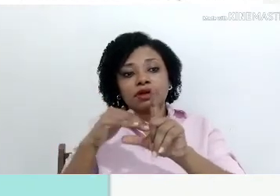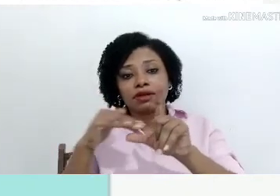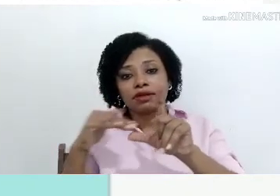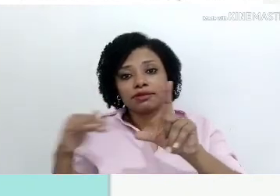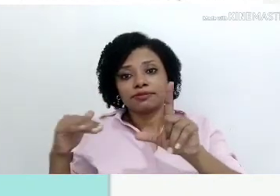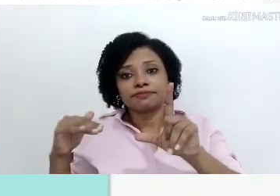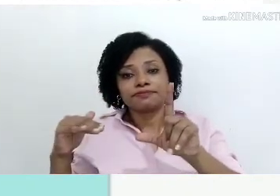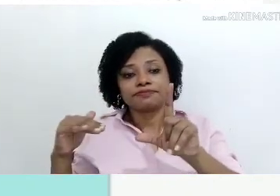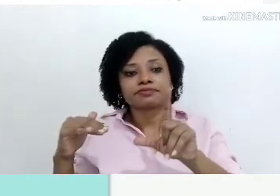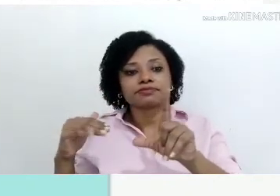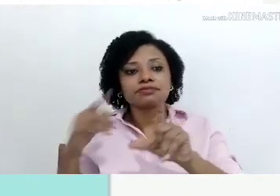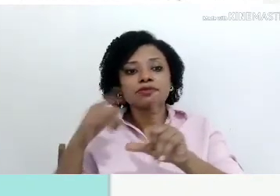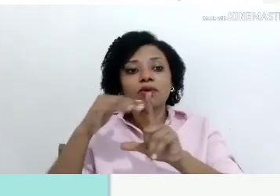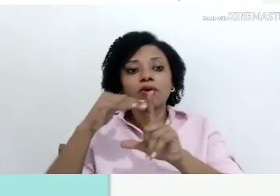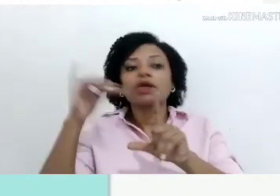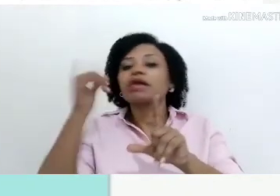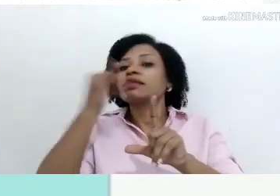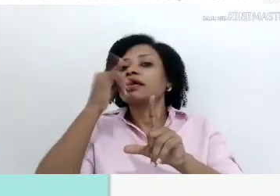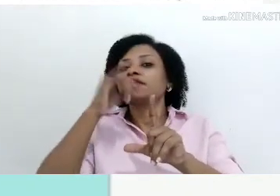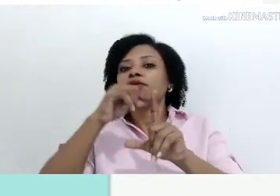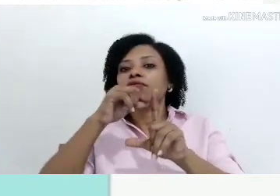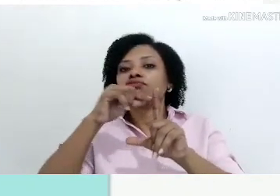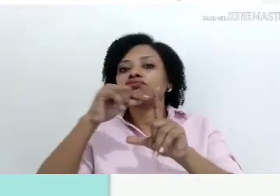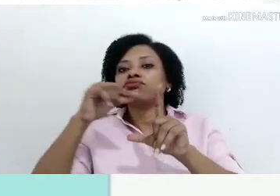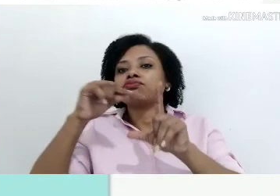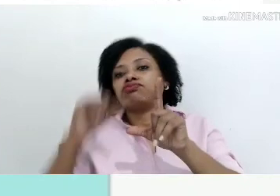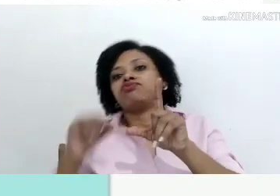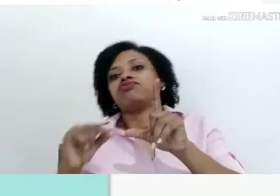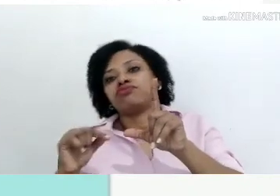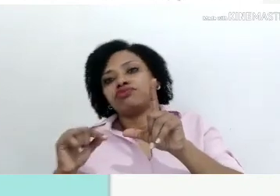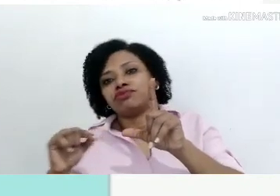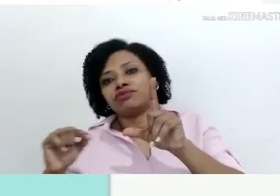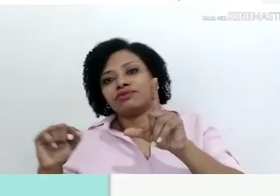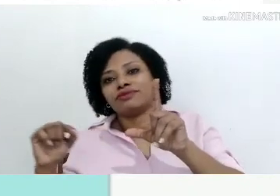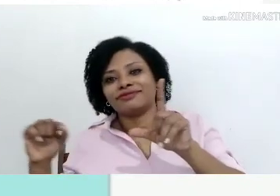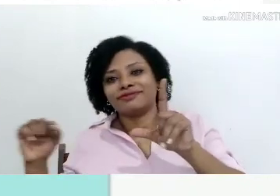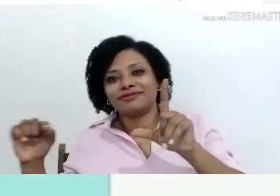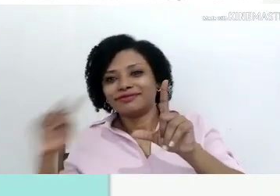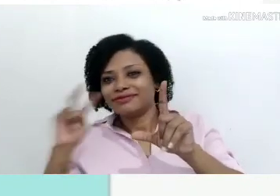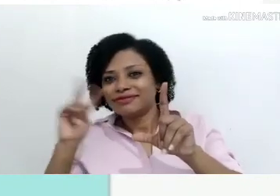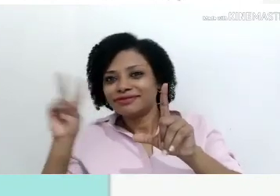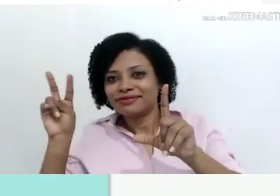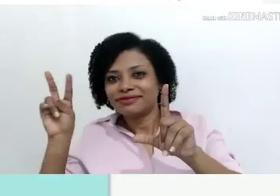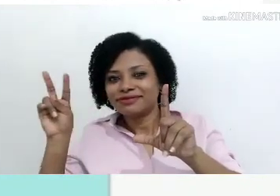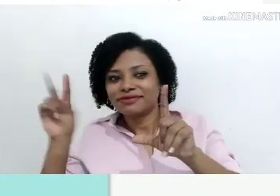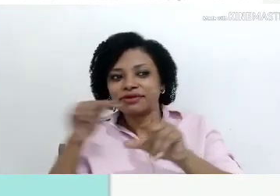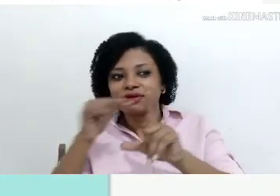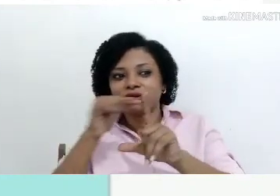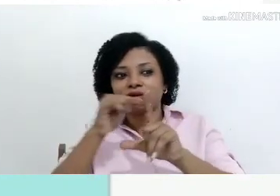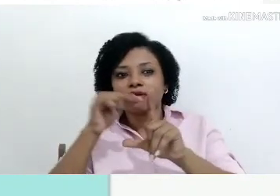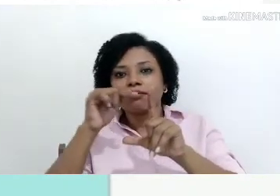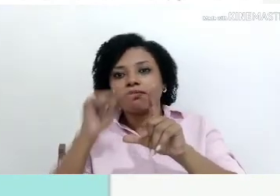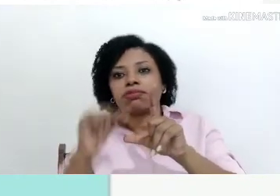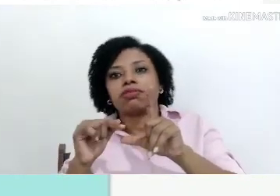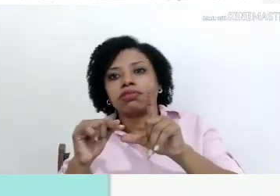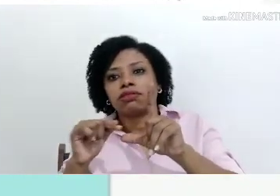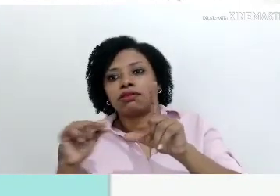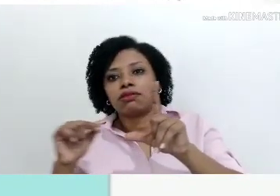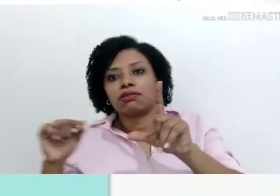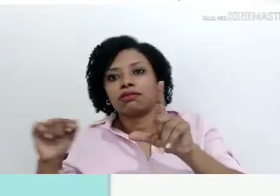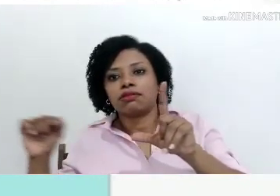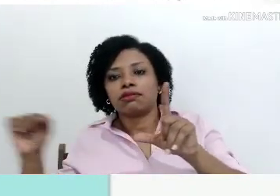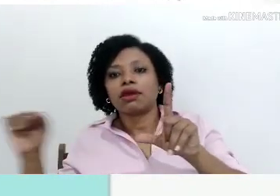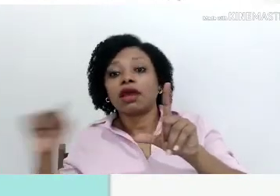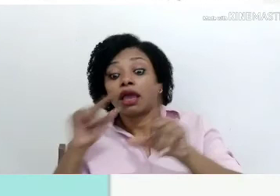energia lá em cima e depois diminuiu. A seta está para baixo, o que é que está vendo? Ocorre, então, uma liberação